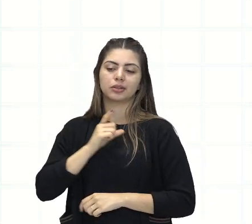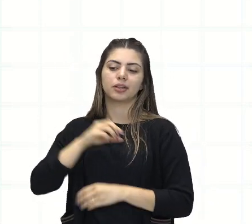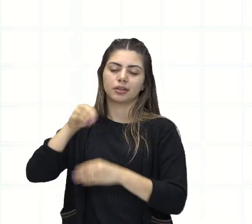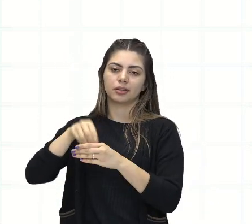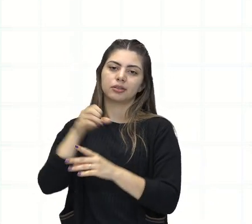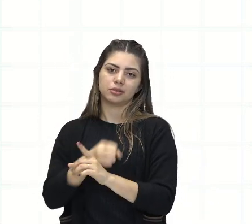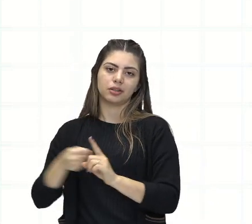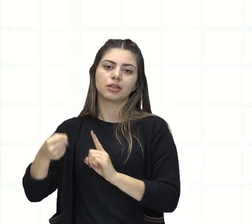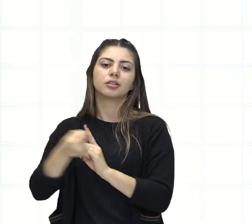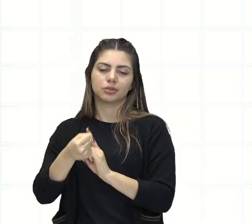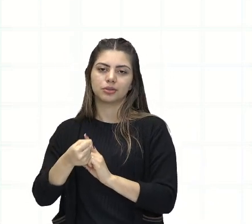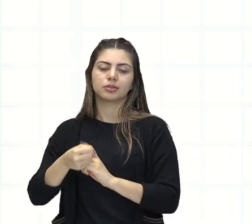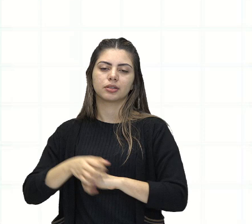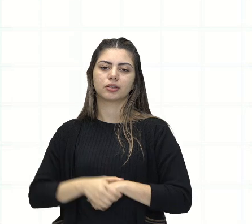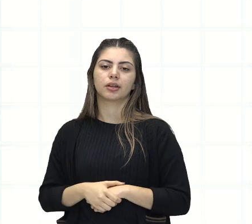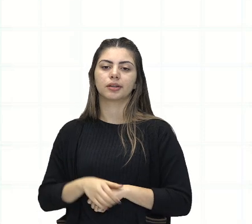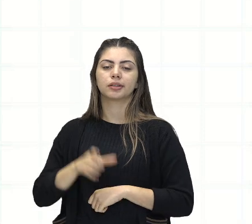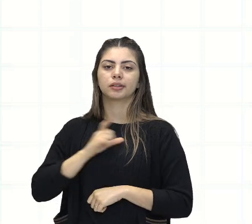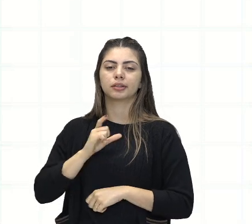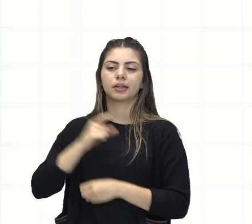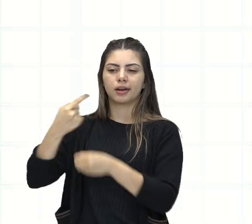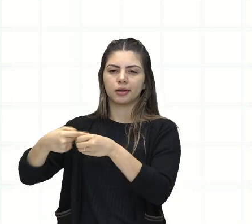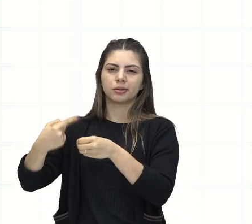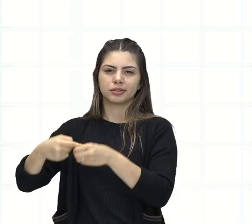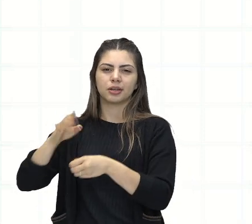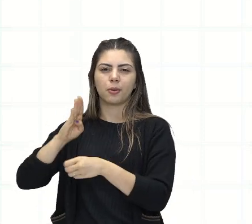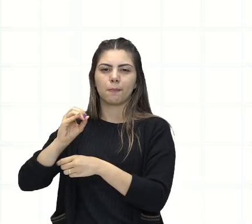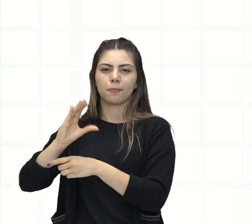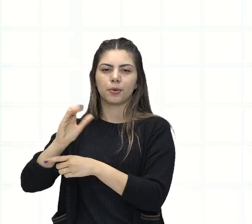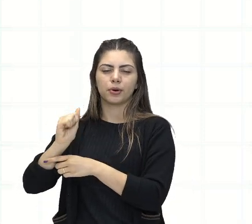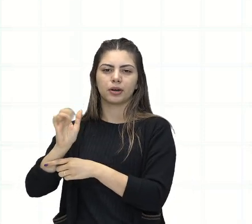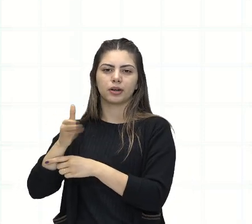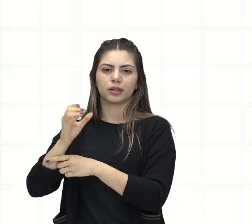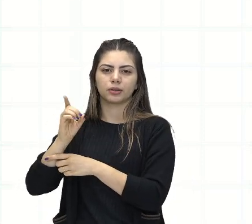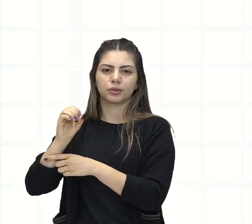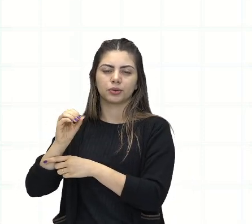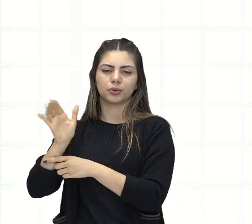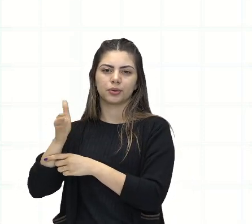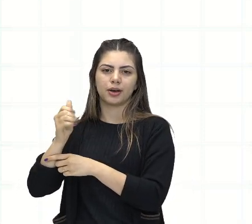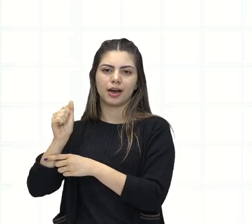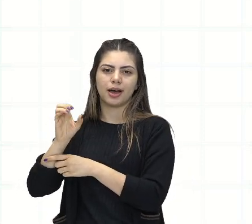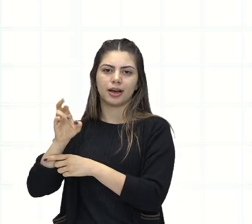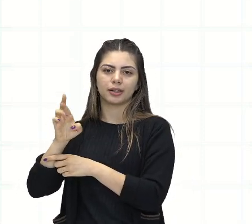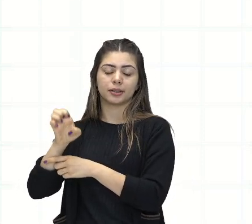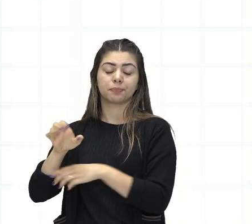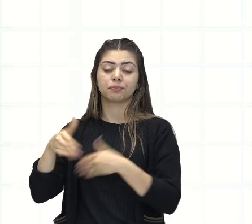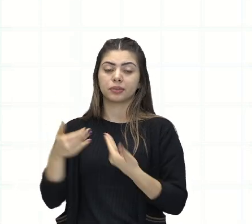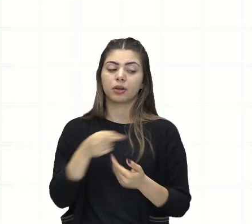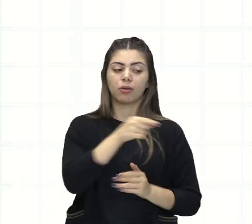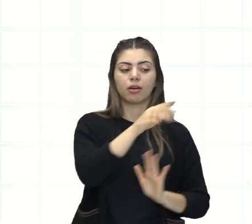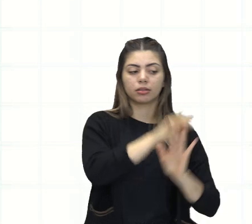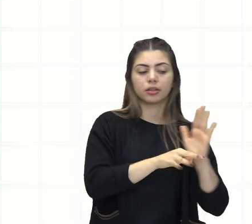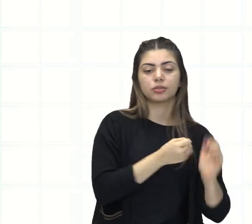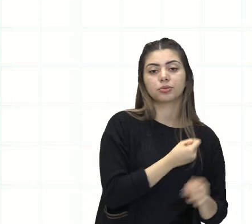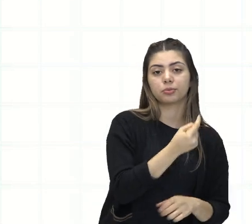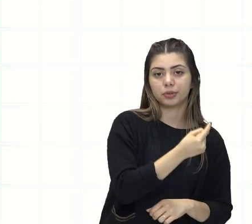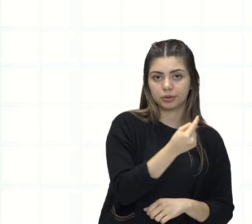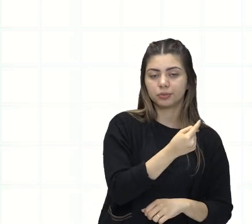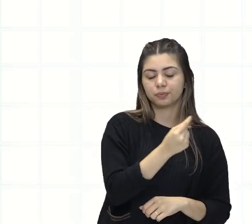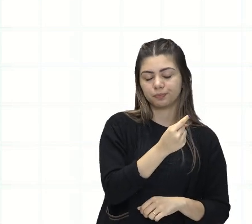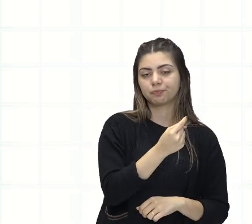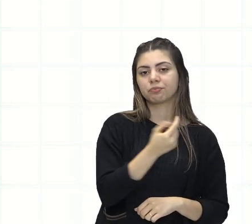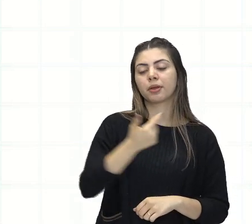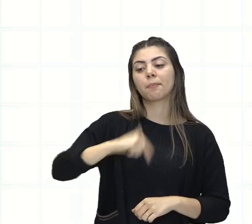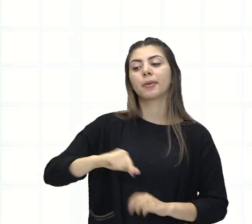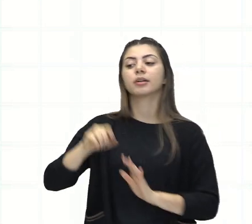que ocorreu no município de Boca do Acre. Então, tanto o texto 1, como nós vimos,